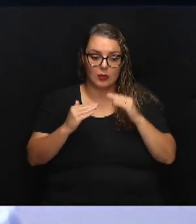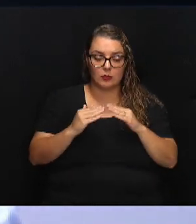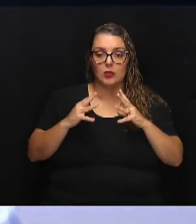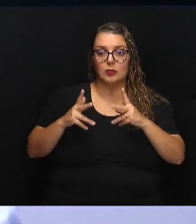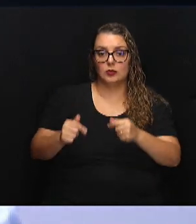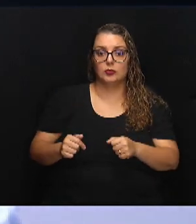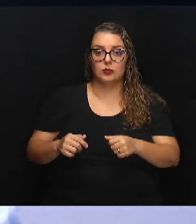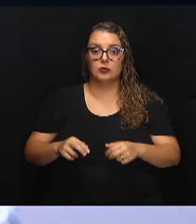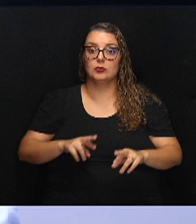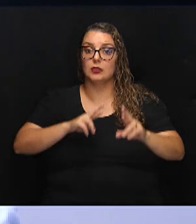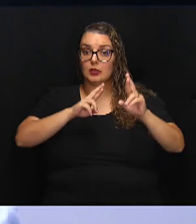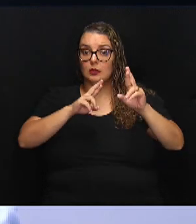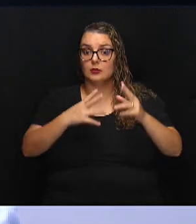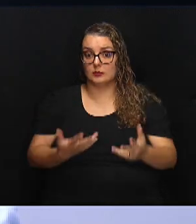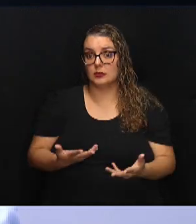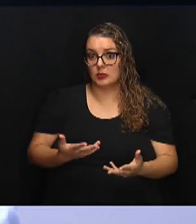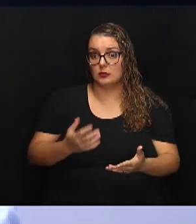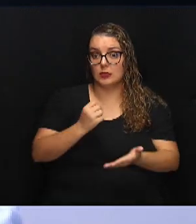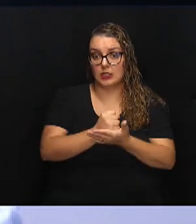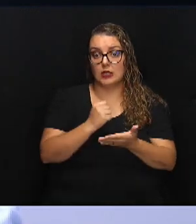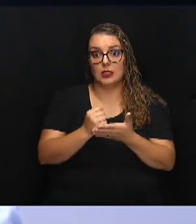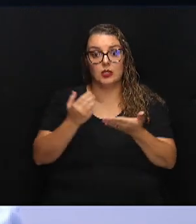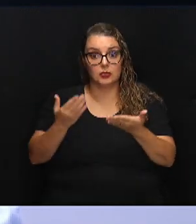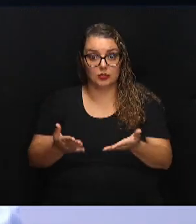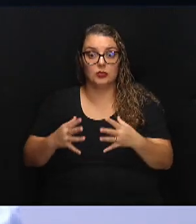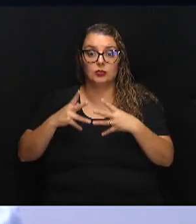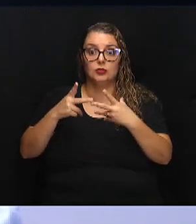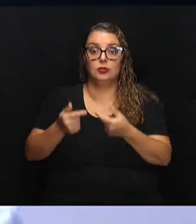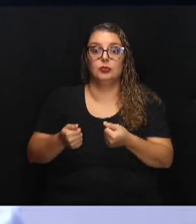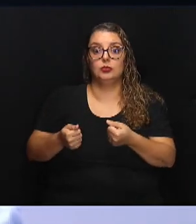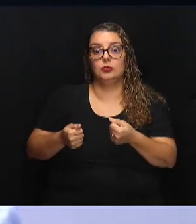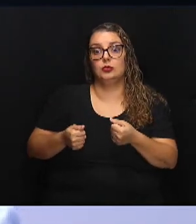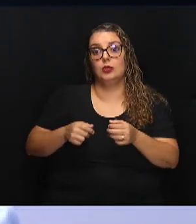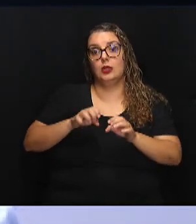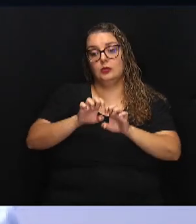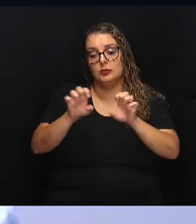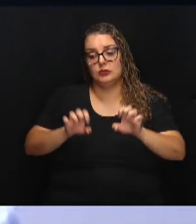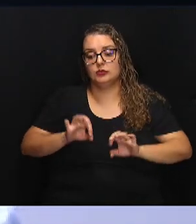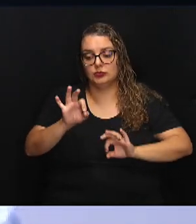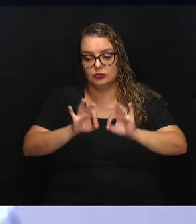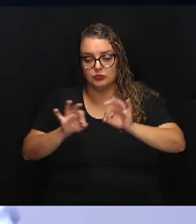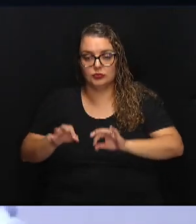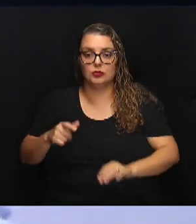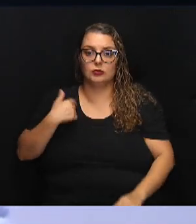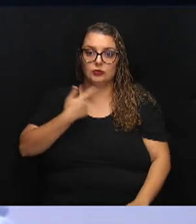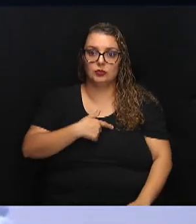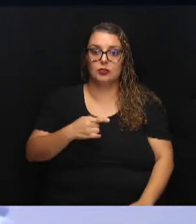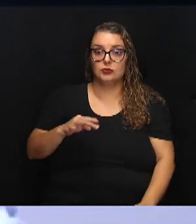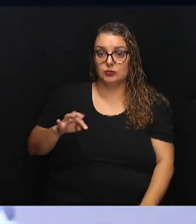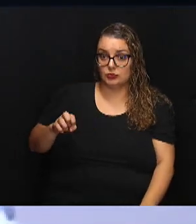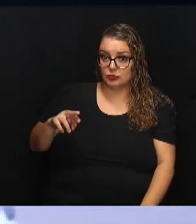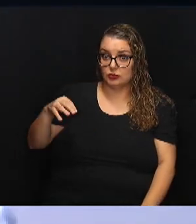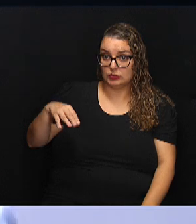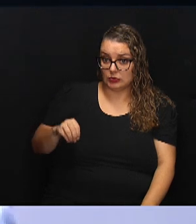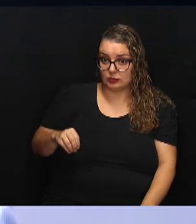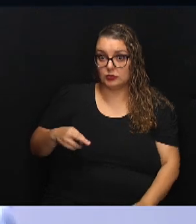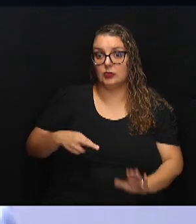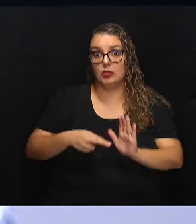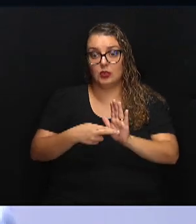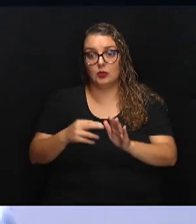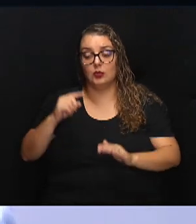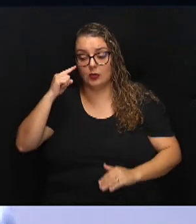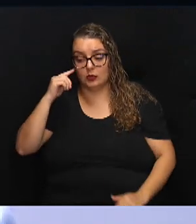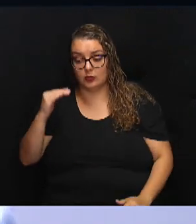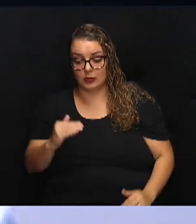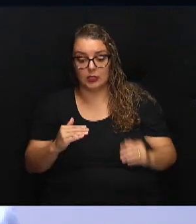são as expectativas para esse contrato, tudo aquilo que estava ali bem estruturado no nosso termo de referência, que é o que alinha aquilo que deverá